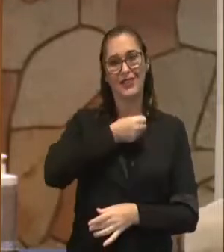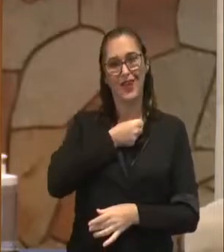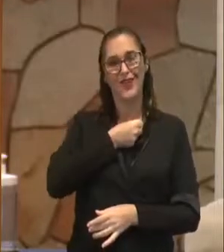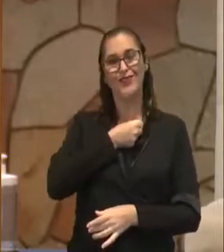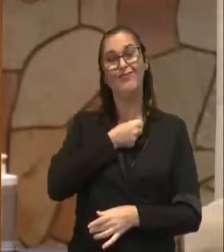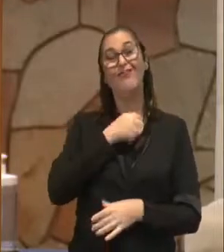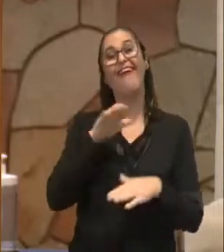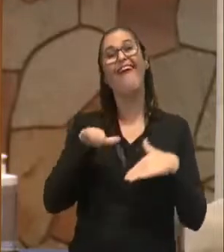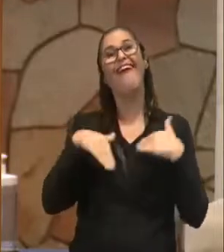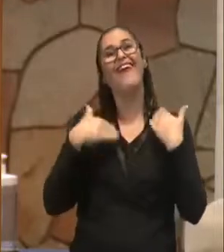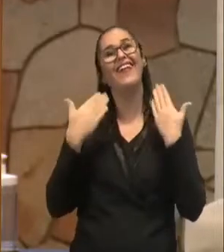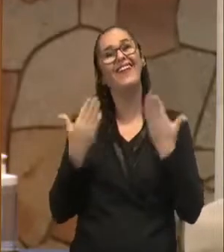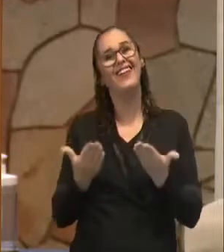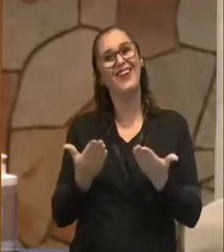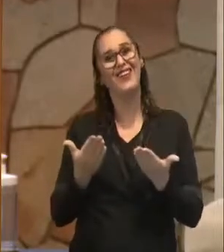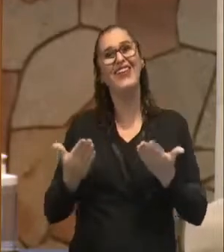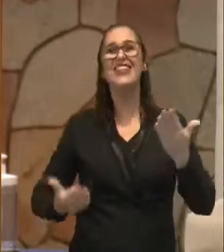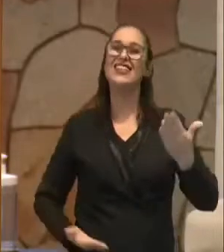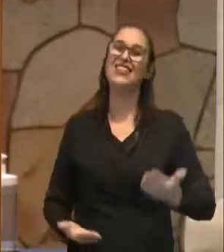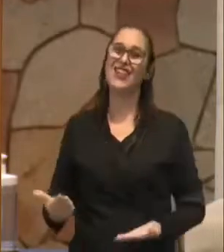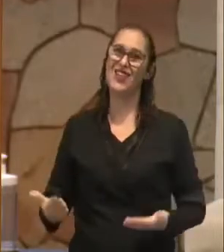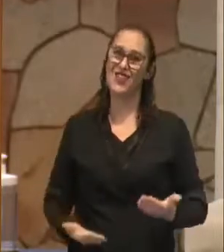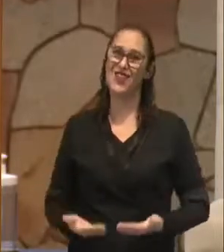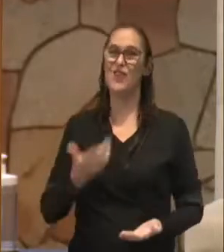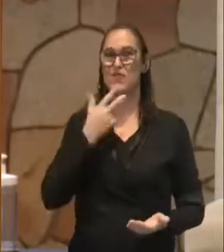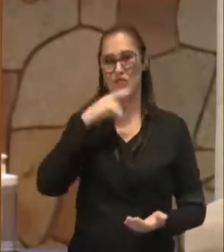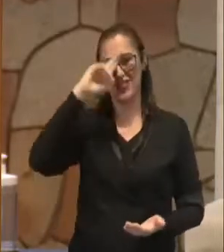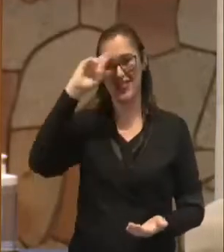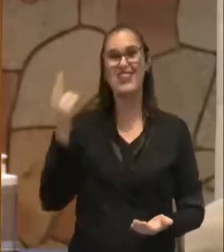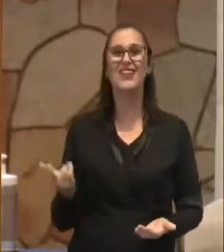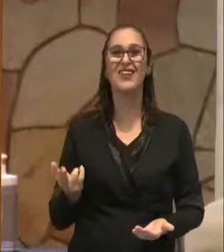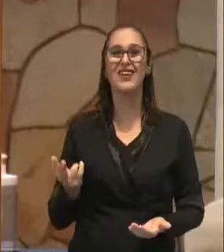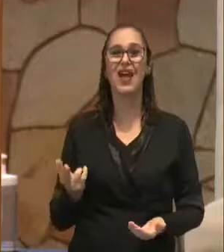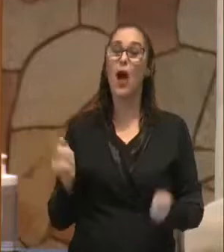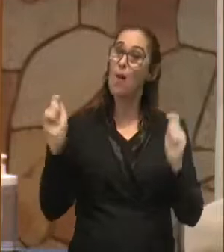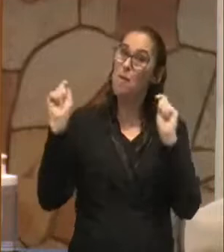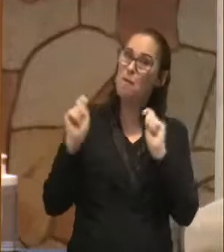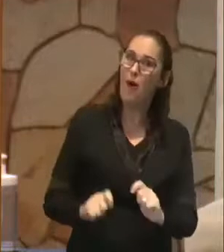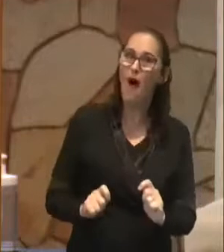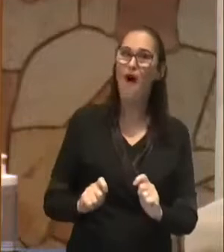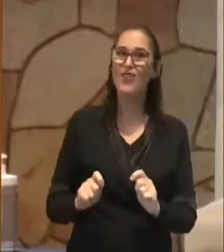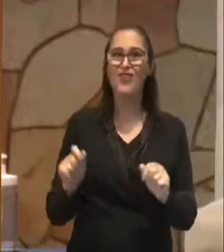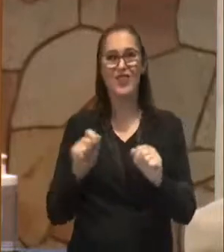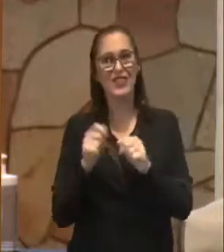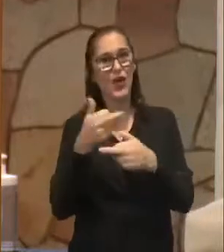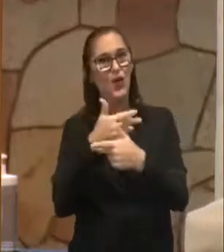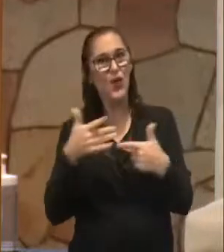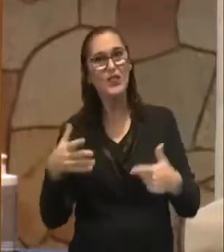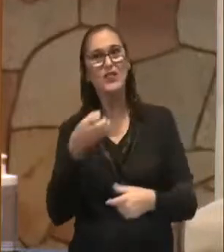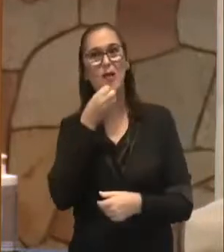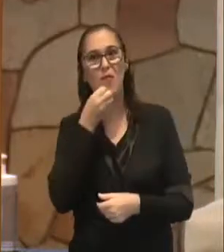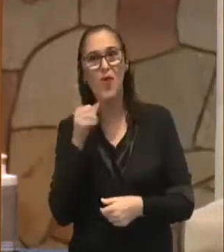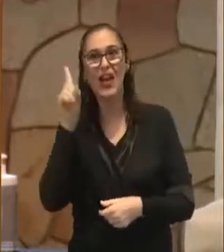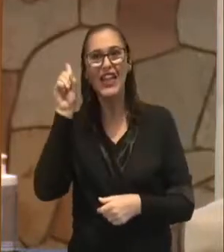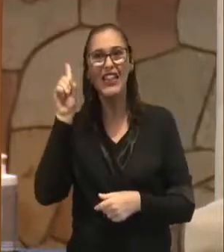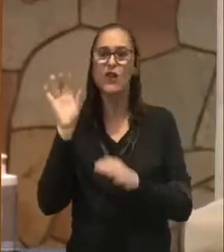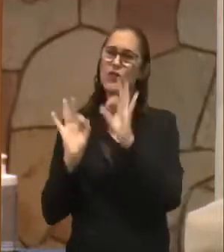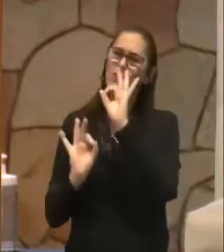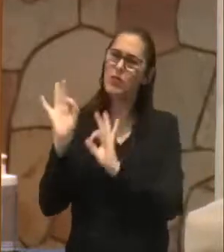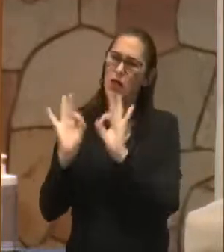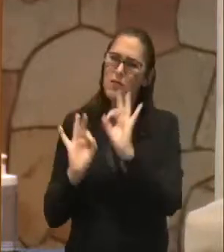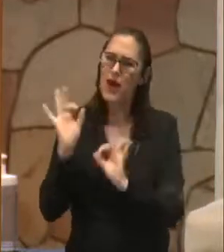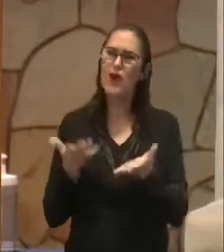sim pudéssemos servir ao Senhor. Aí sim pudéssemos fazer as boas obras que Ele preparou. Por isso ele